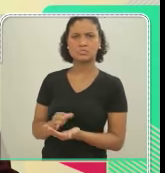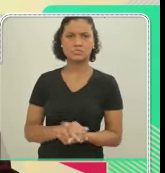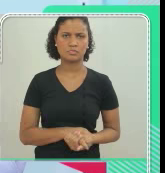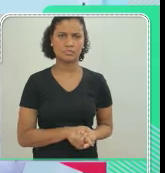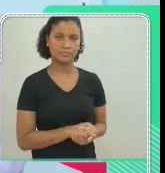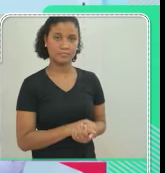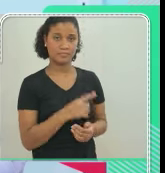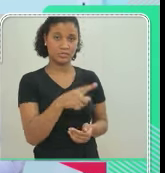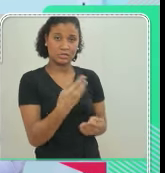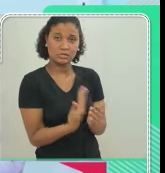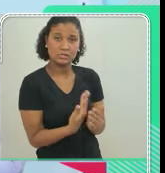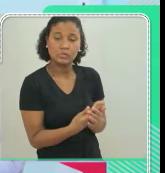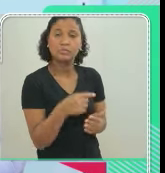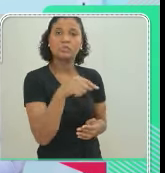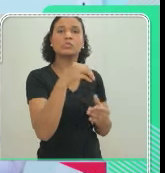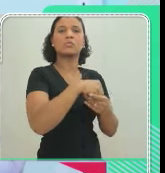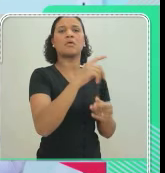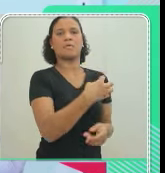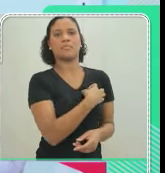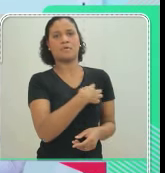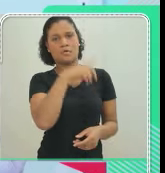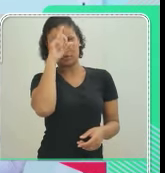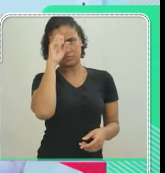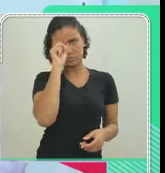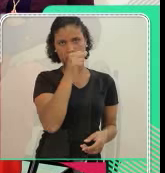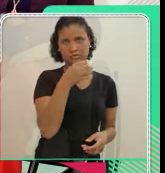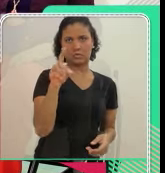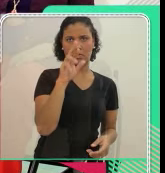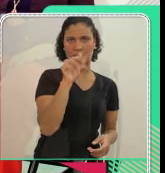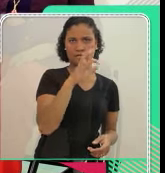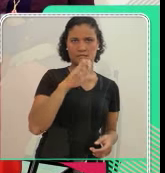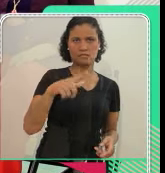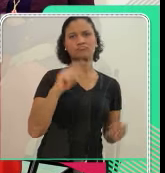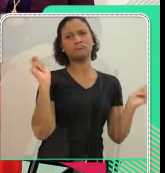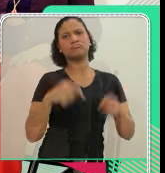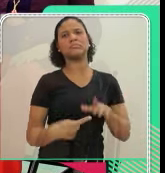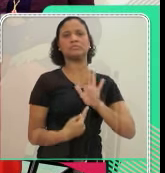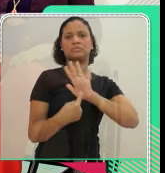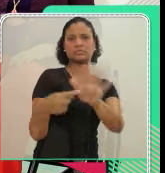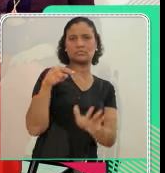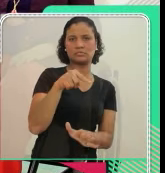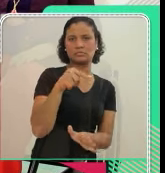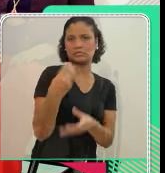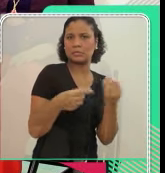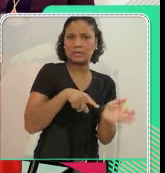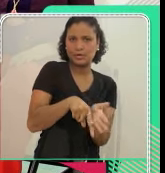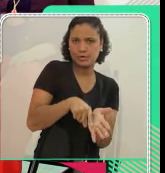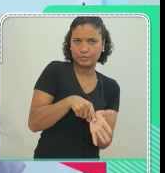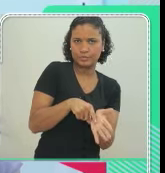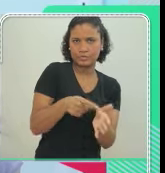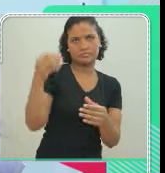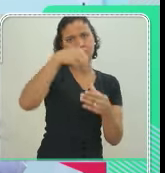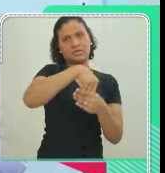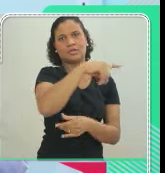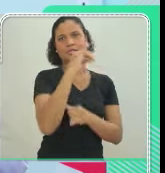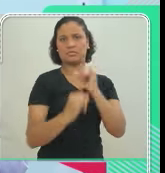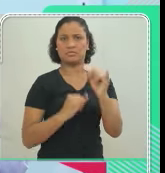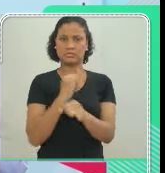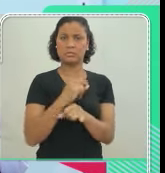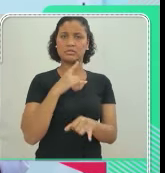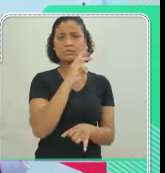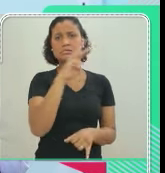Brasil? Está sendo feito na Bahia, no Hospital São Rafael. É possível se identificar onde estão sendo realizados esses estudos através de um